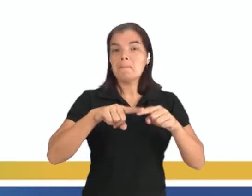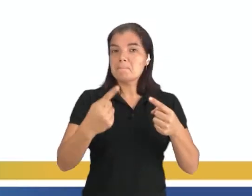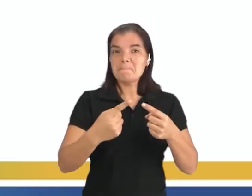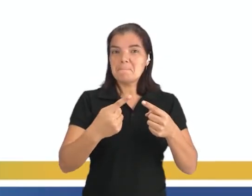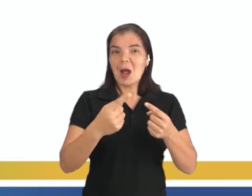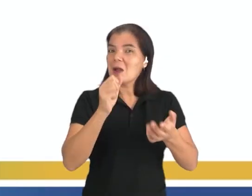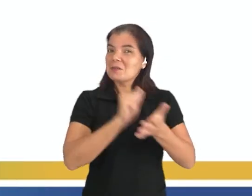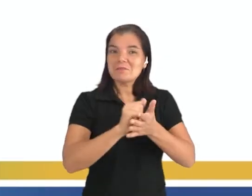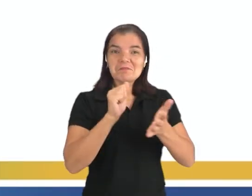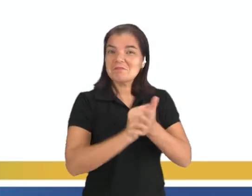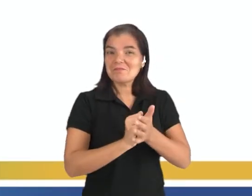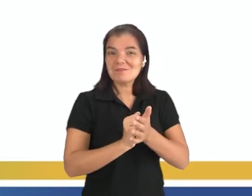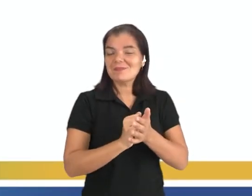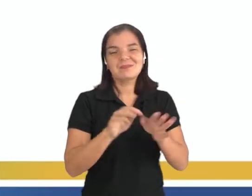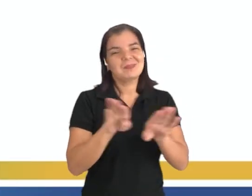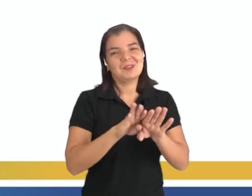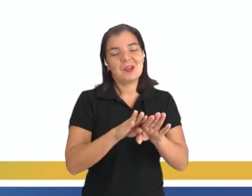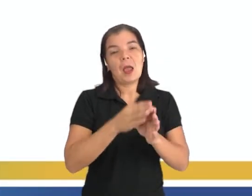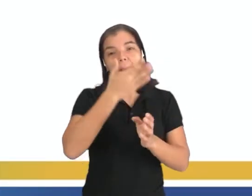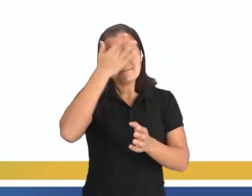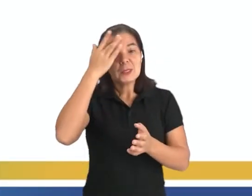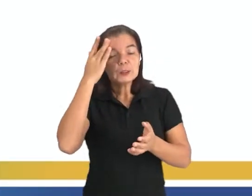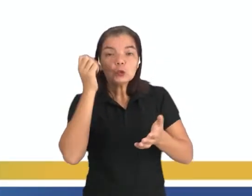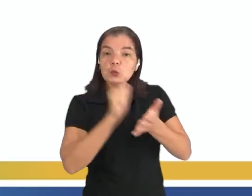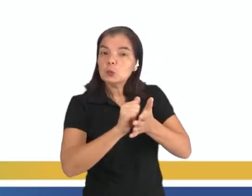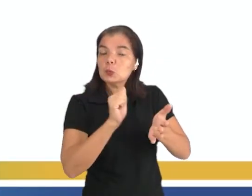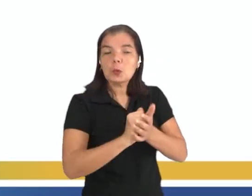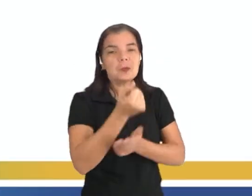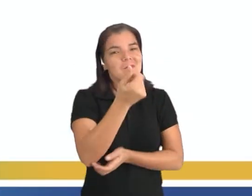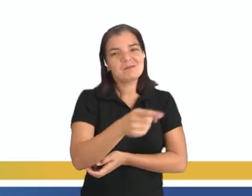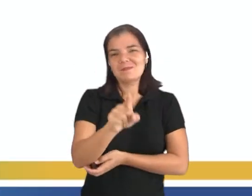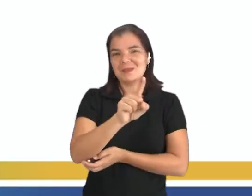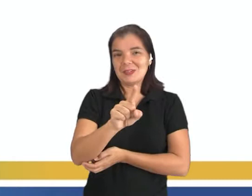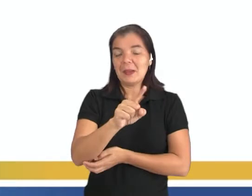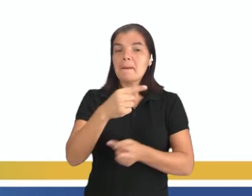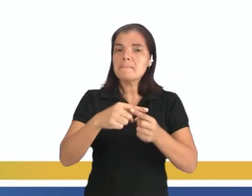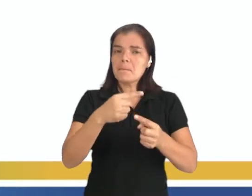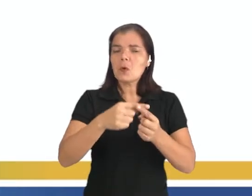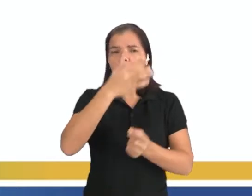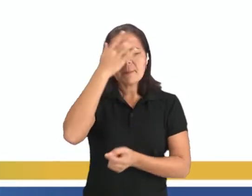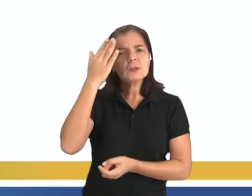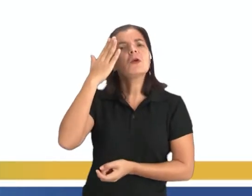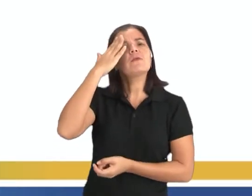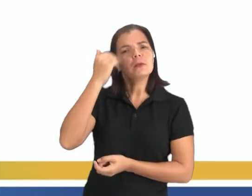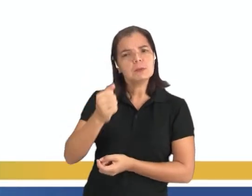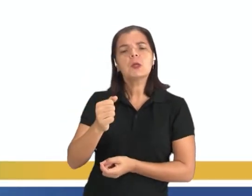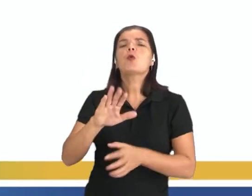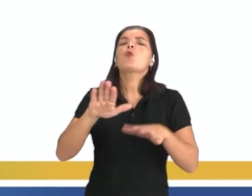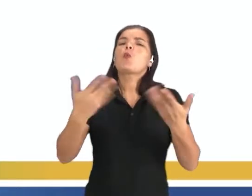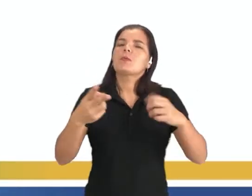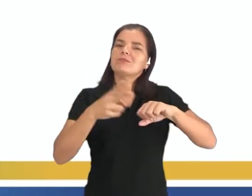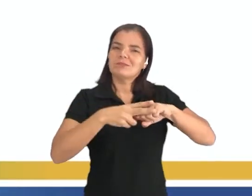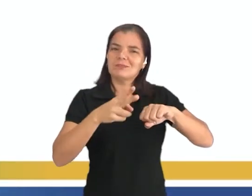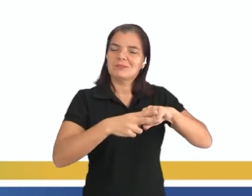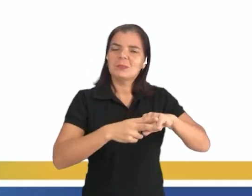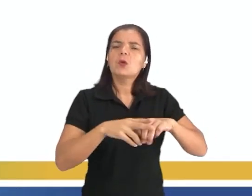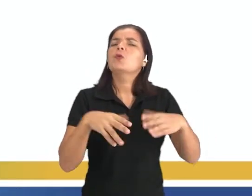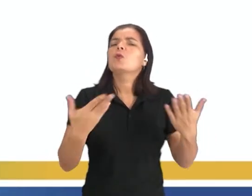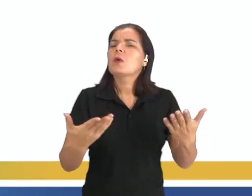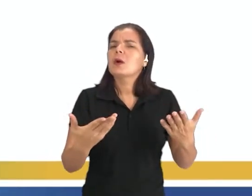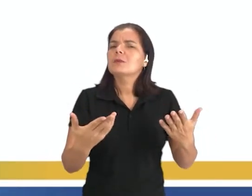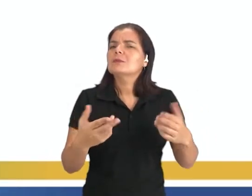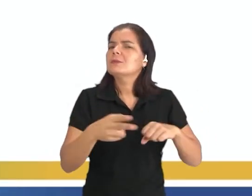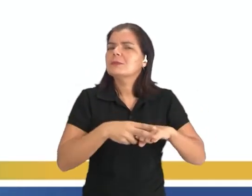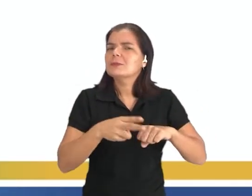foi escrito, né? O autor preferiu não colocá-lo porque ele percebeu que o interlocutor vai saber que verbo é esse. Que verbo é esse,